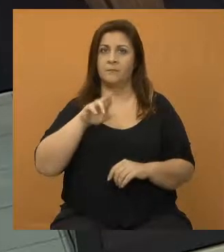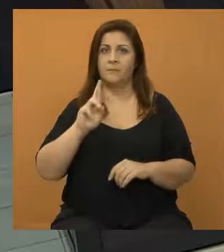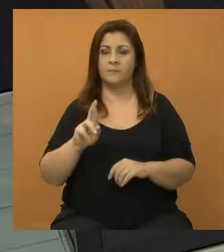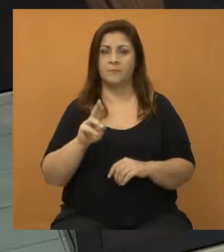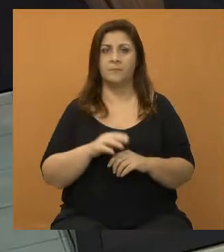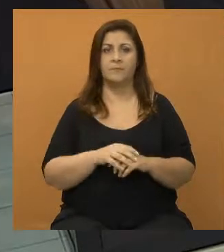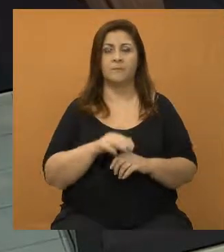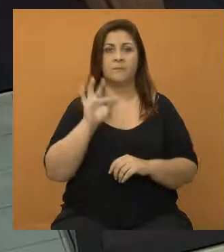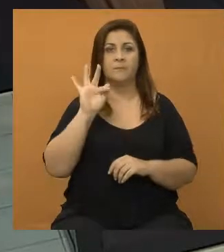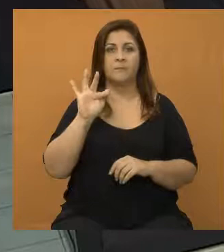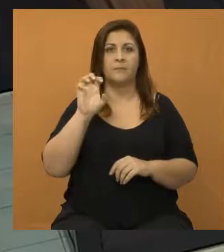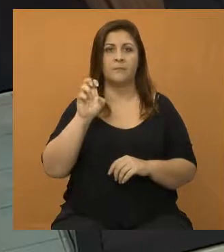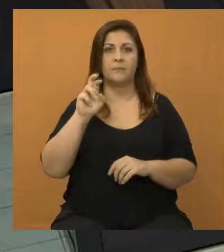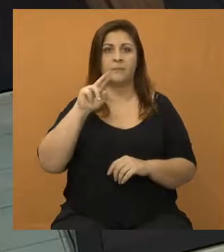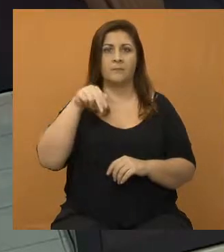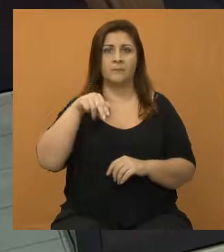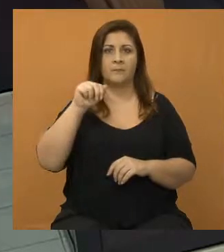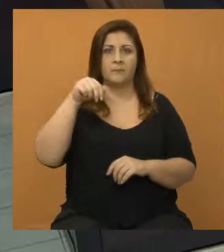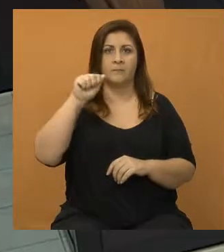Fernando,